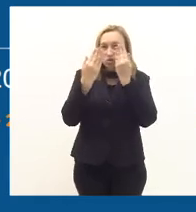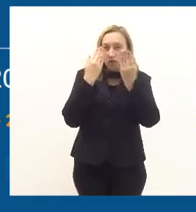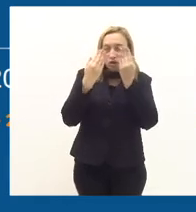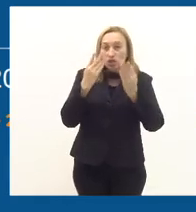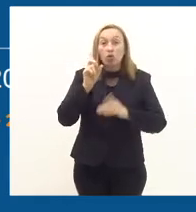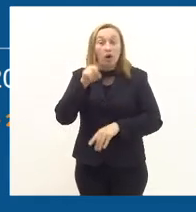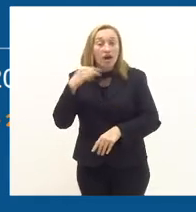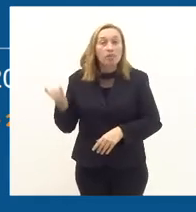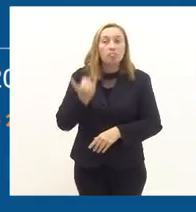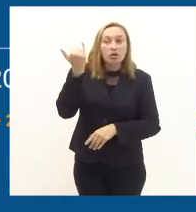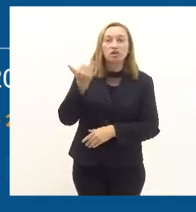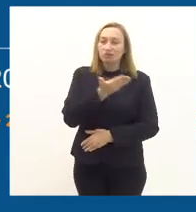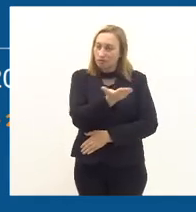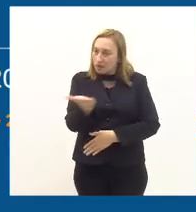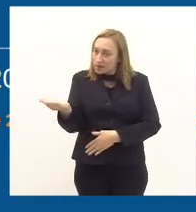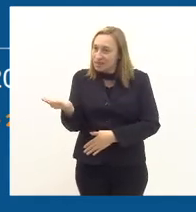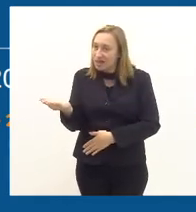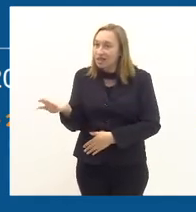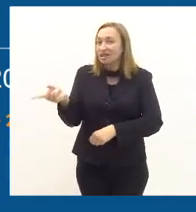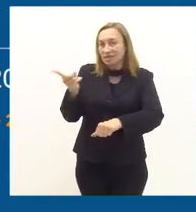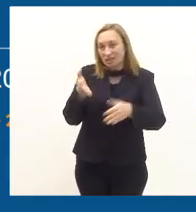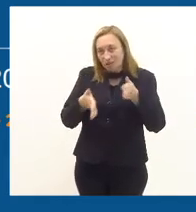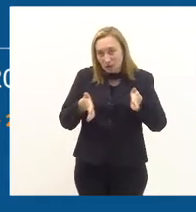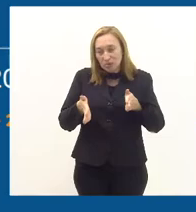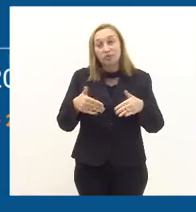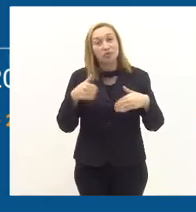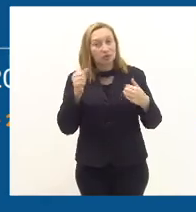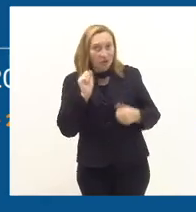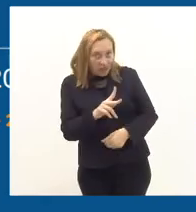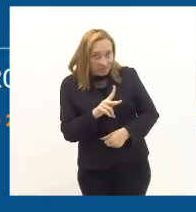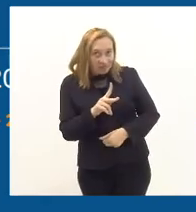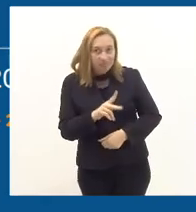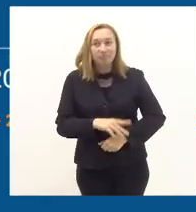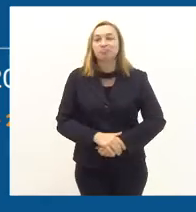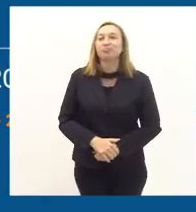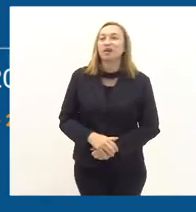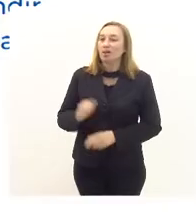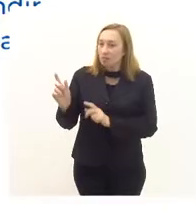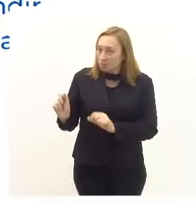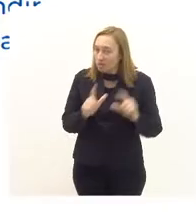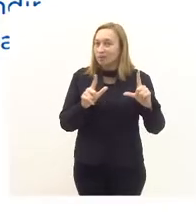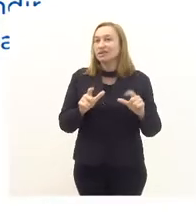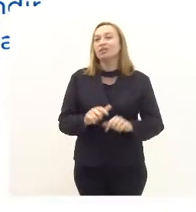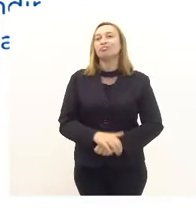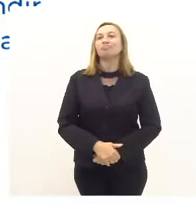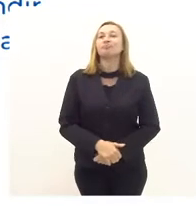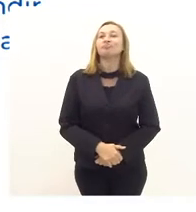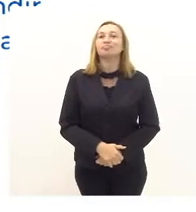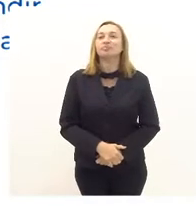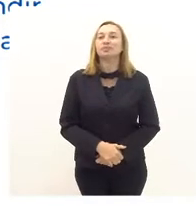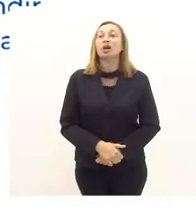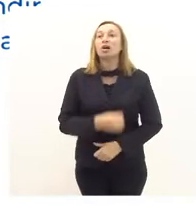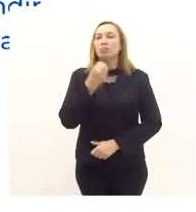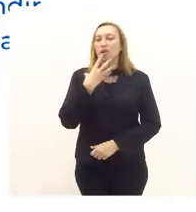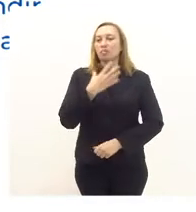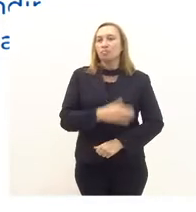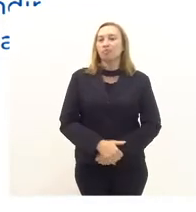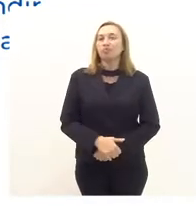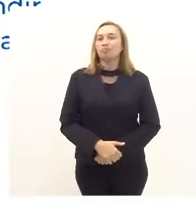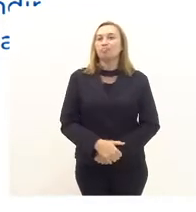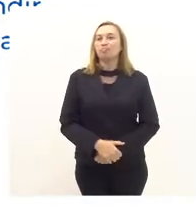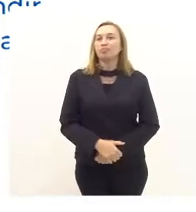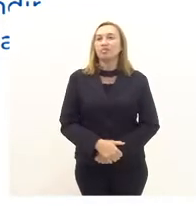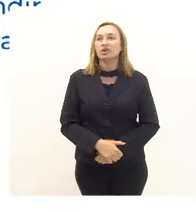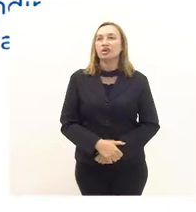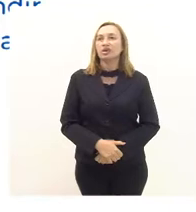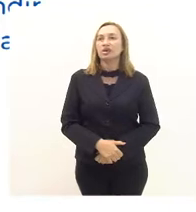quão importante foram vocês nesse período. Ok? Pode passar. Bom, ali a